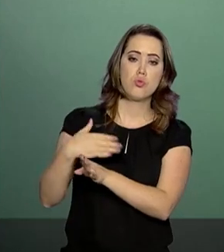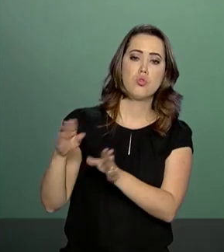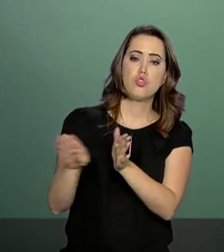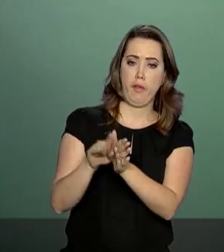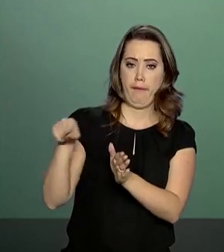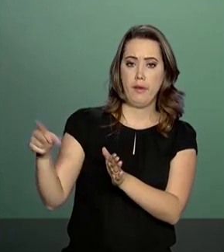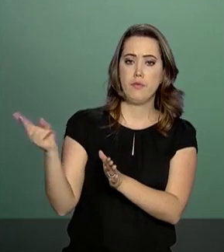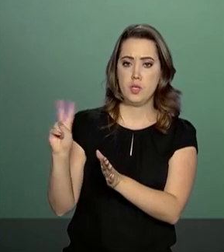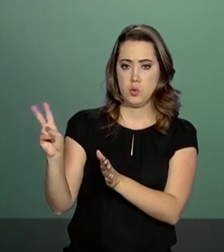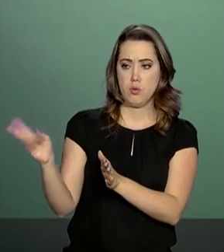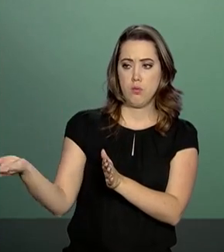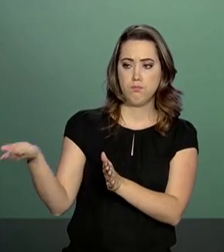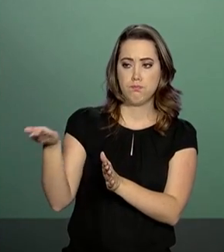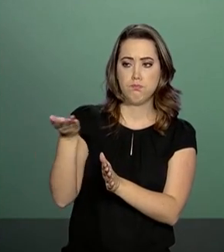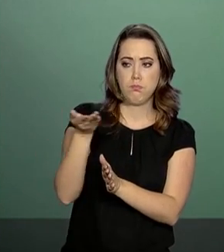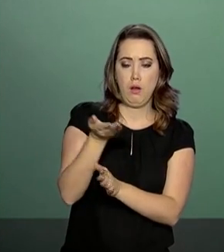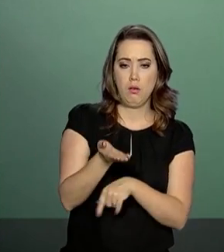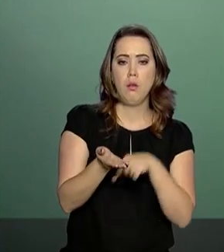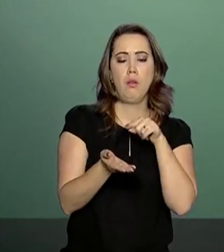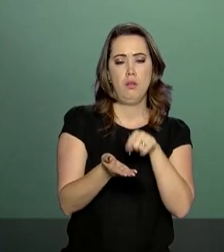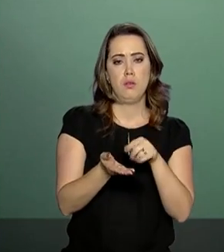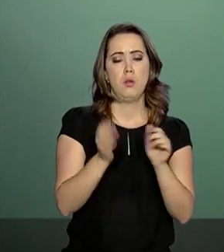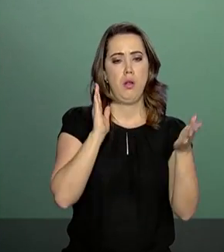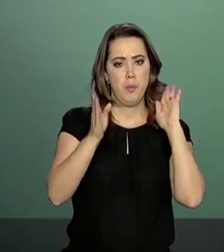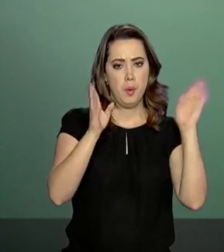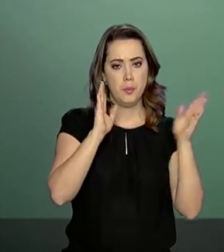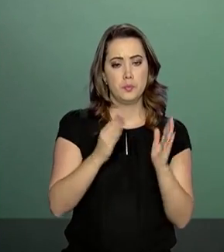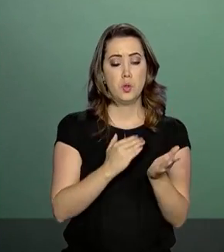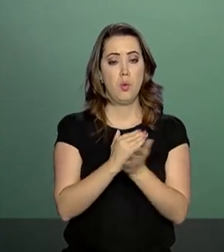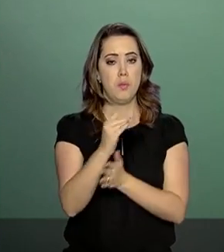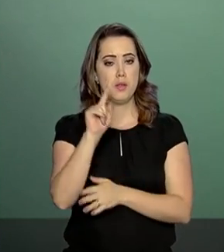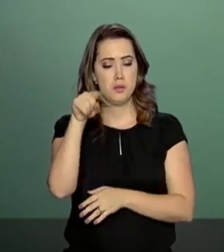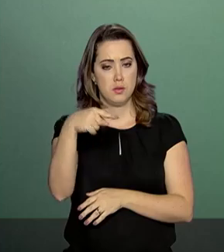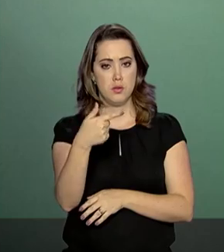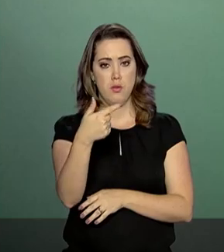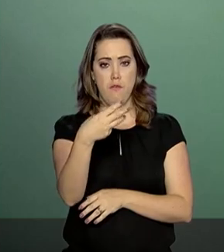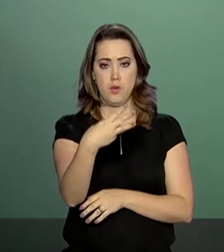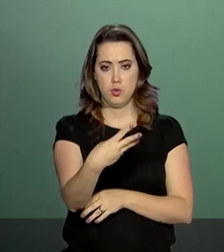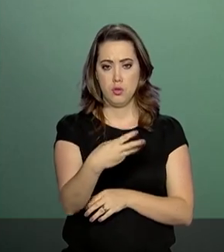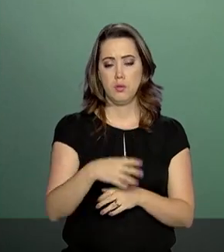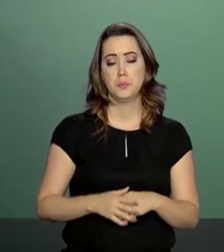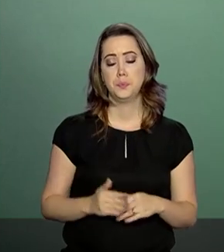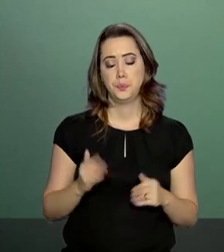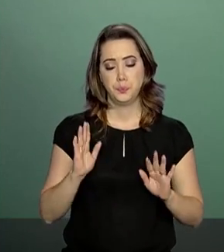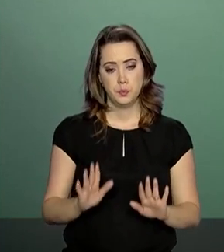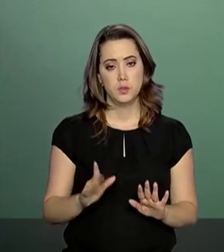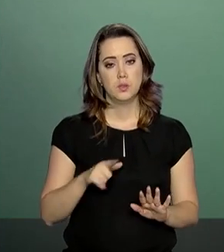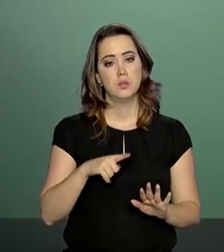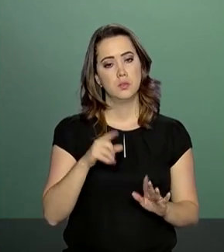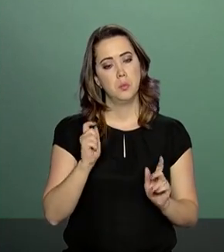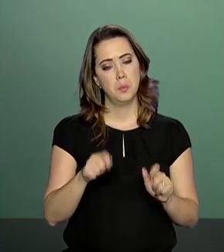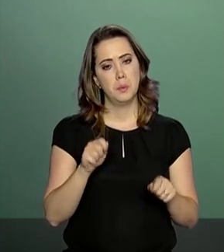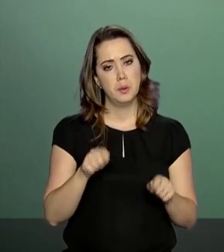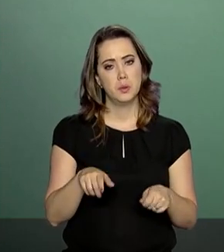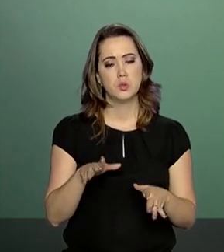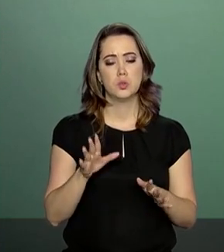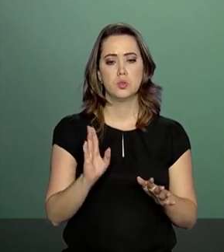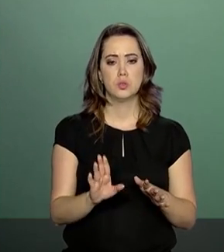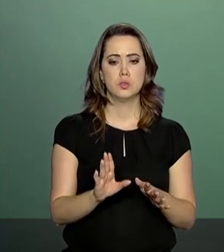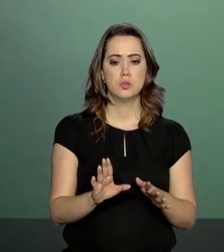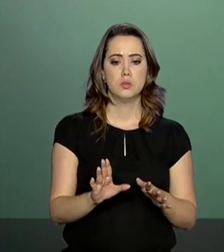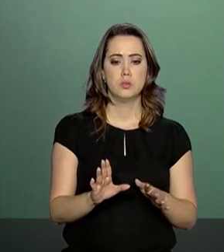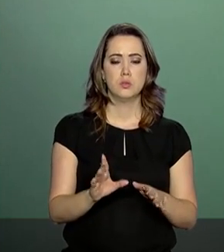parte do governo venezuelano como a operação iniciará no próximo dia 23 então admite-se que haja